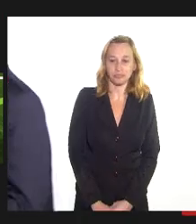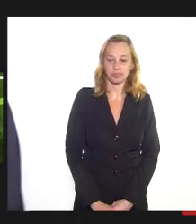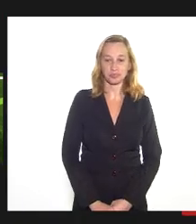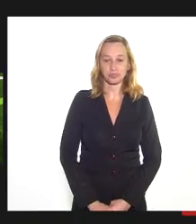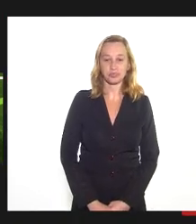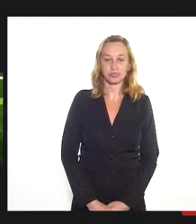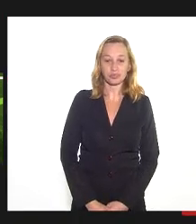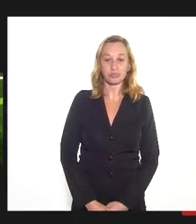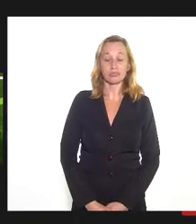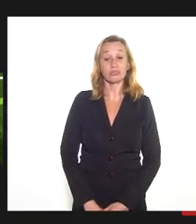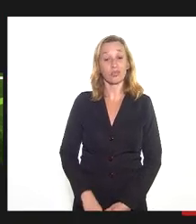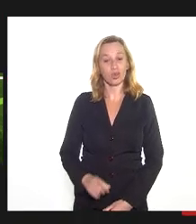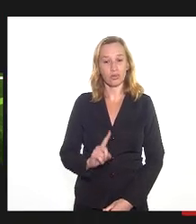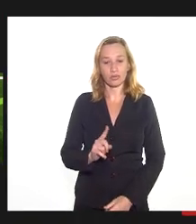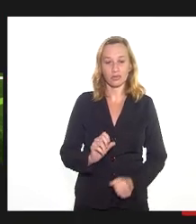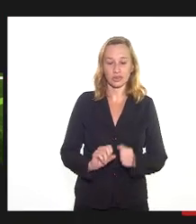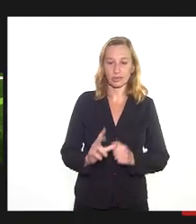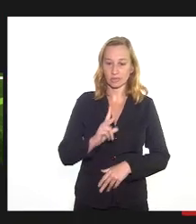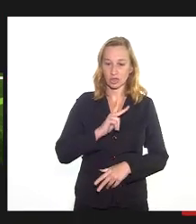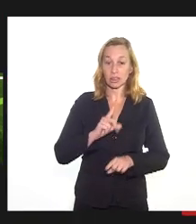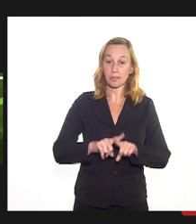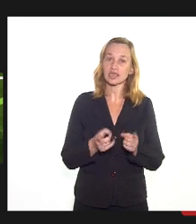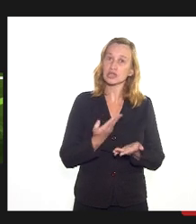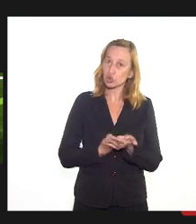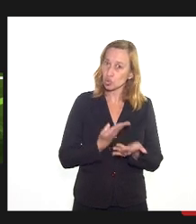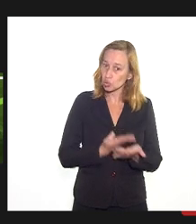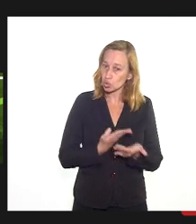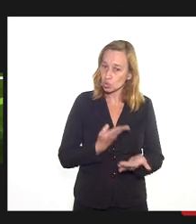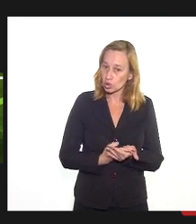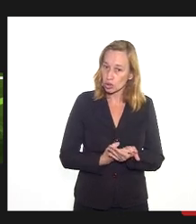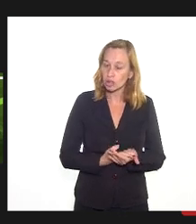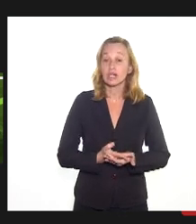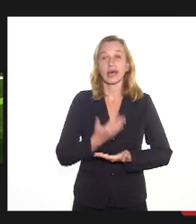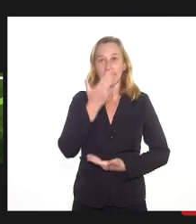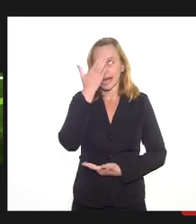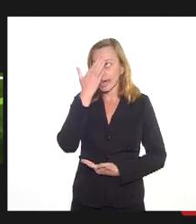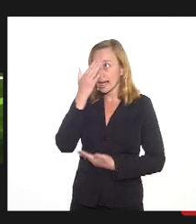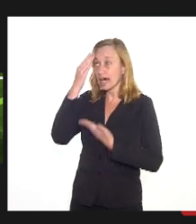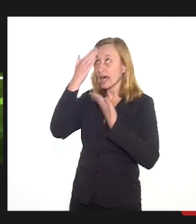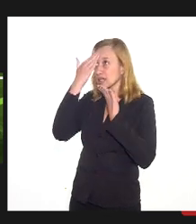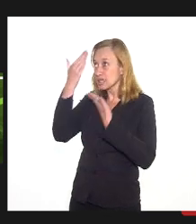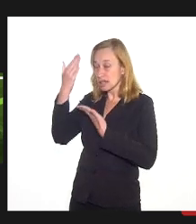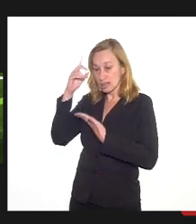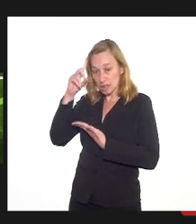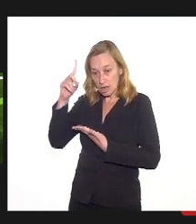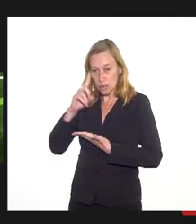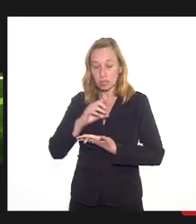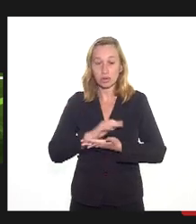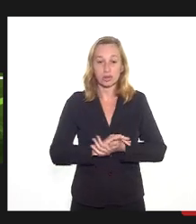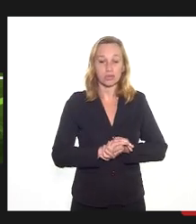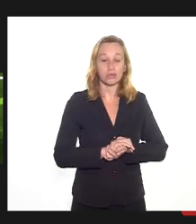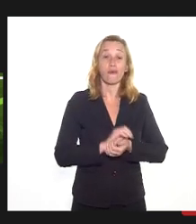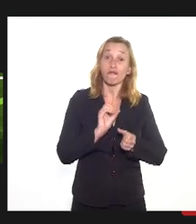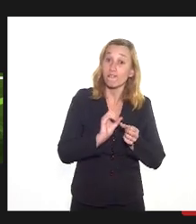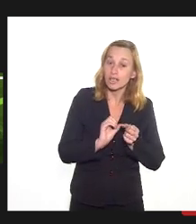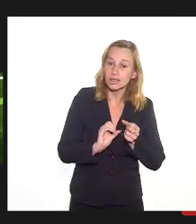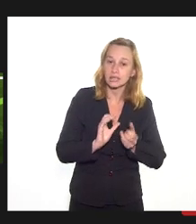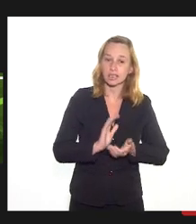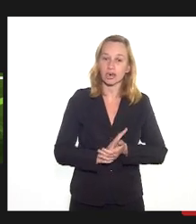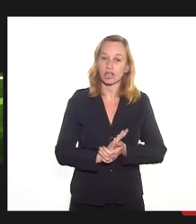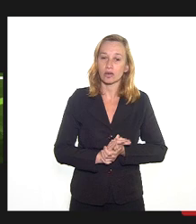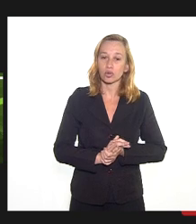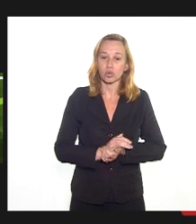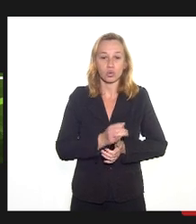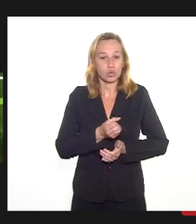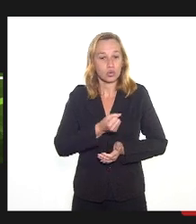no particular, mas estão estudando. Graças a Deus, o quilombo aqui, nós fizemos um